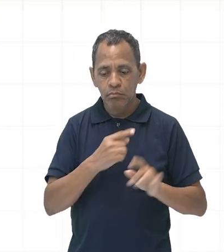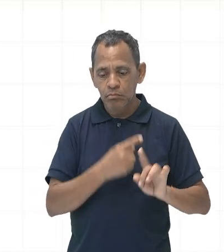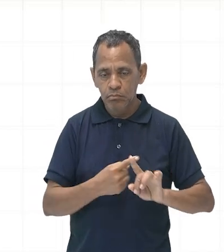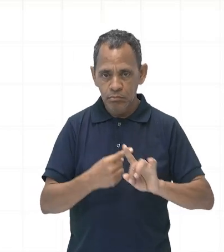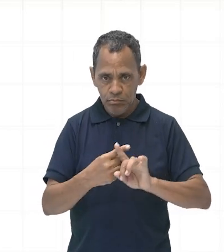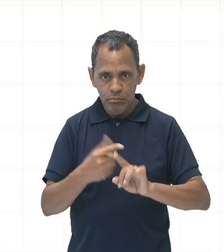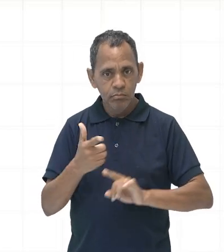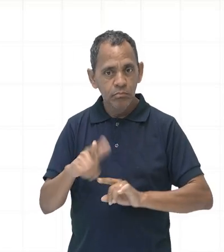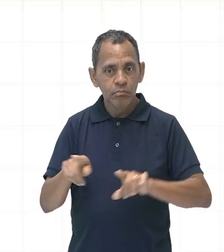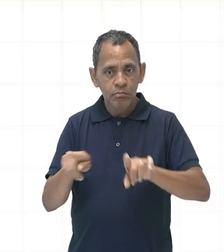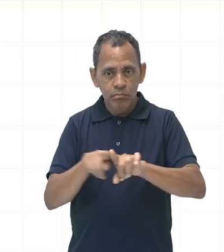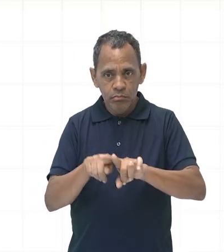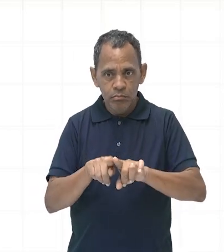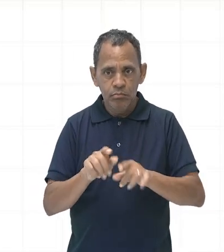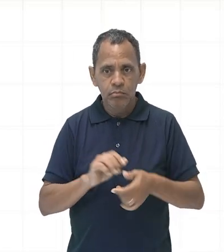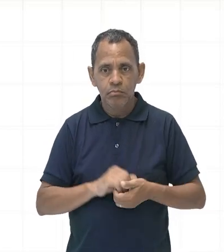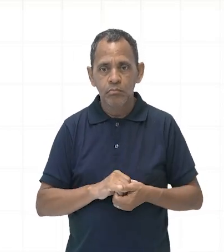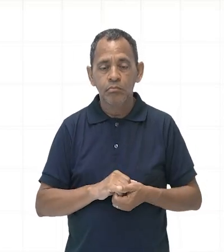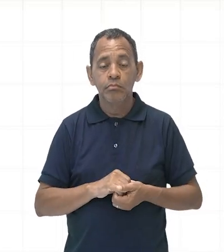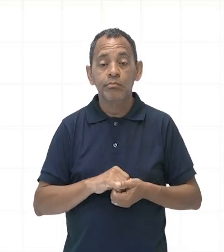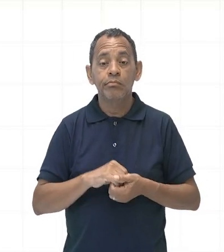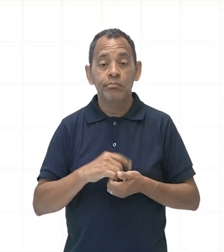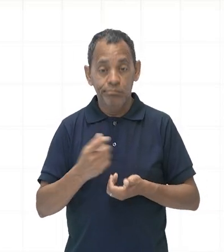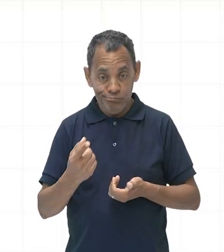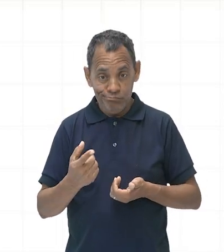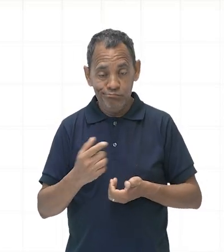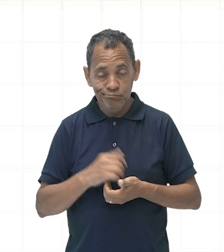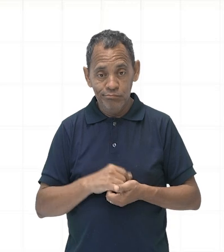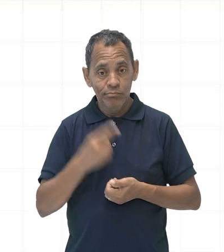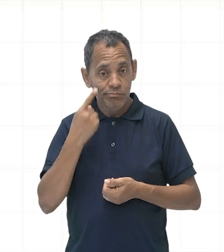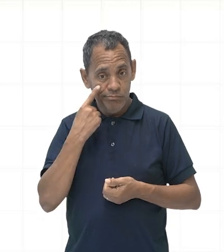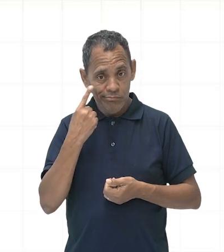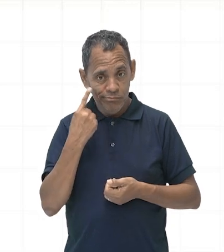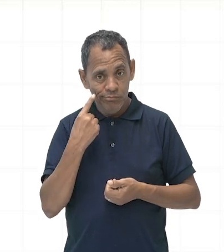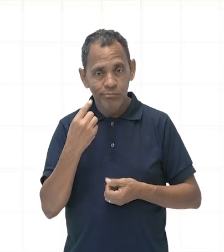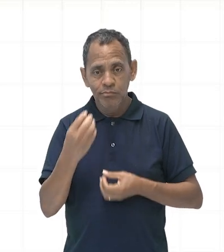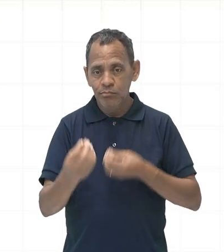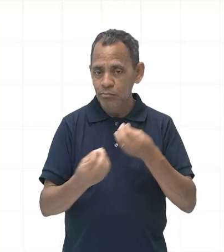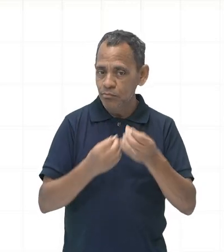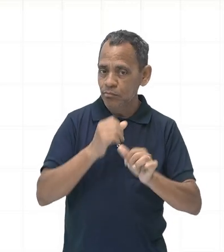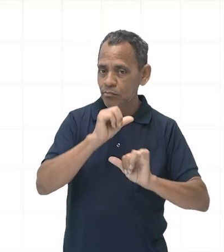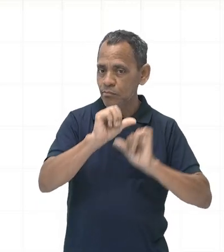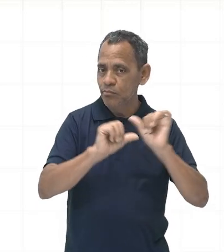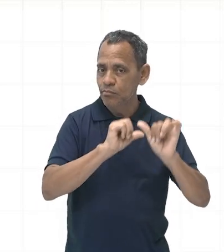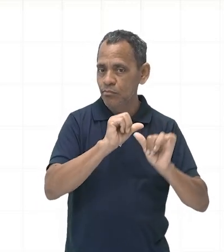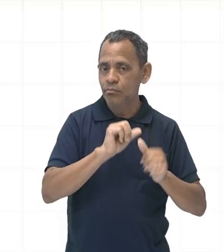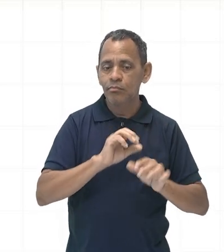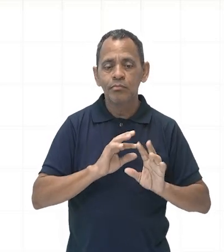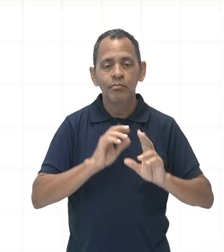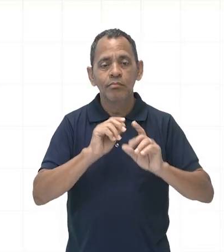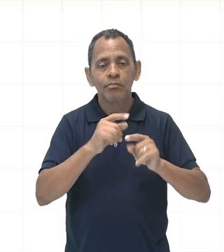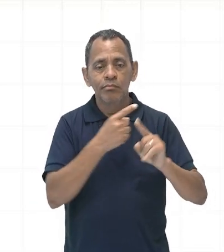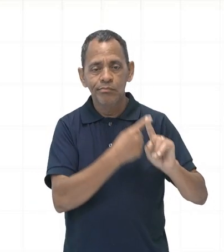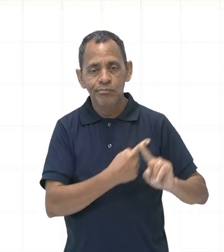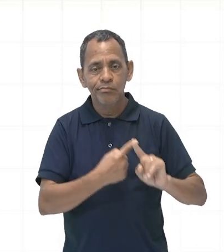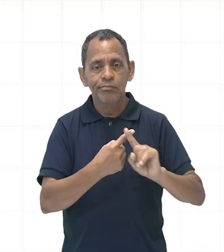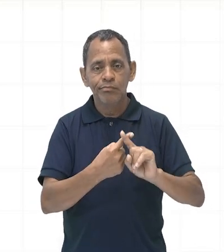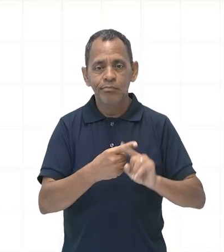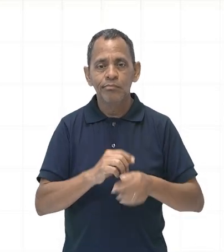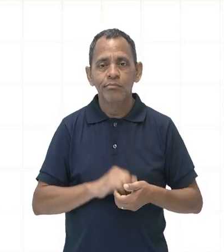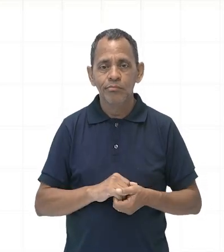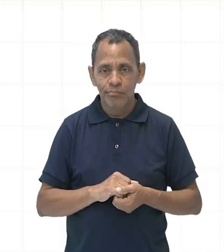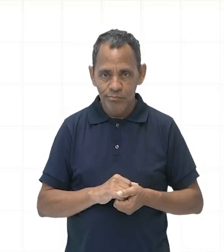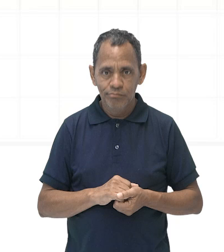multiplicar mais uma vez. Então, olha só todas essas multiplicações, né? Então, eu já vou pegar